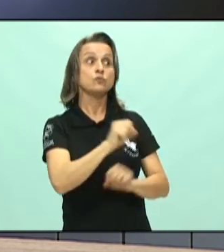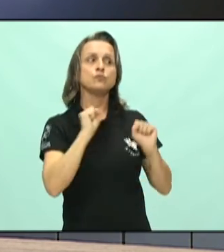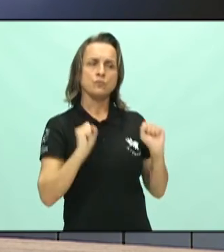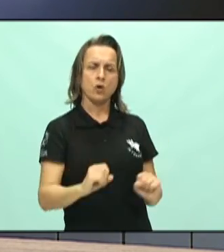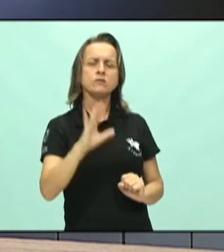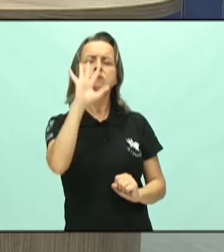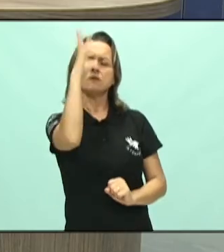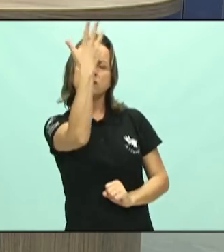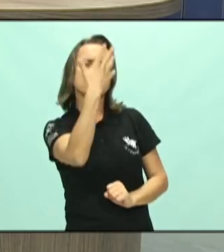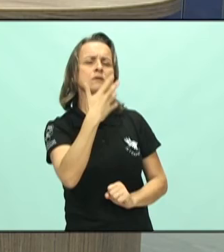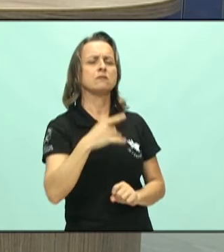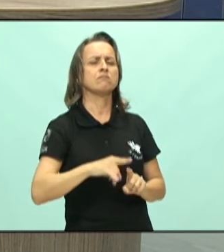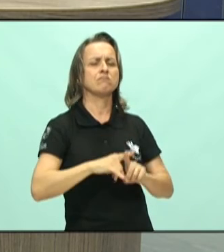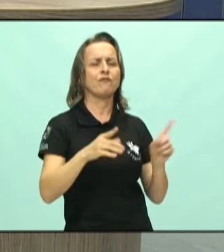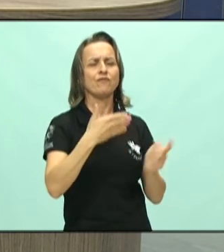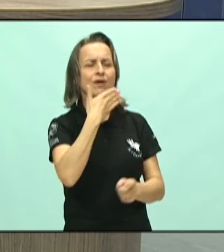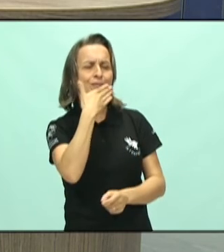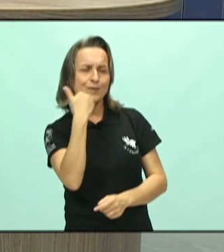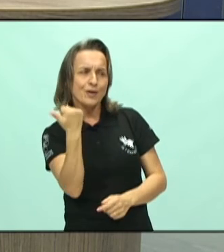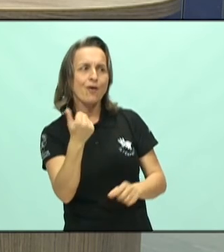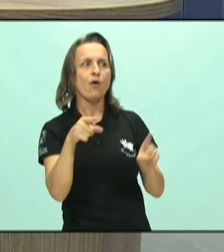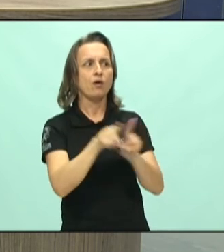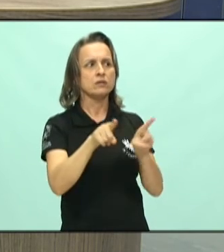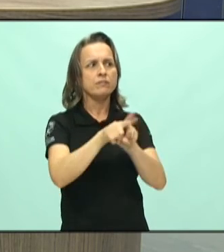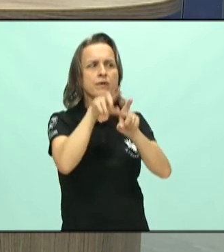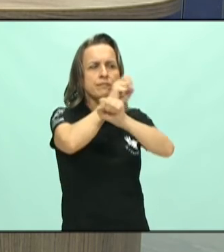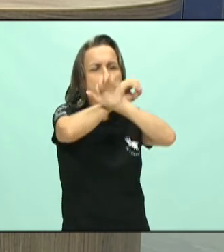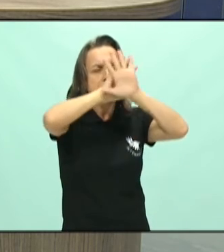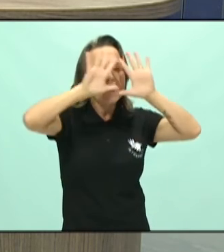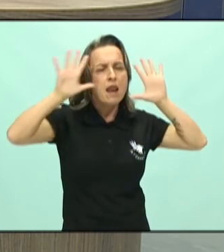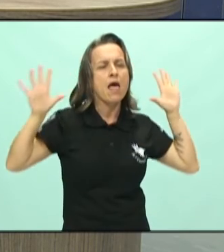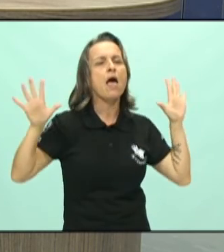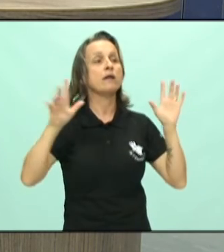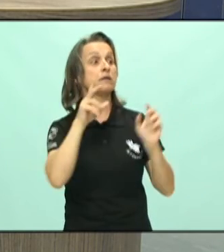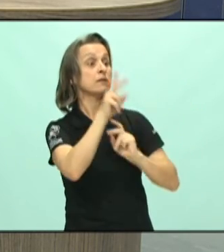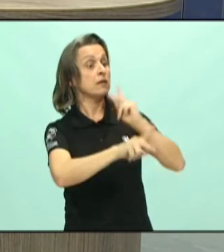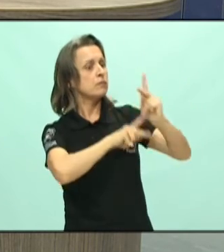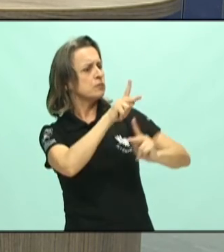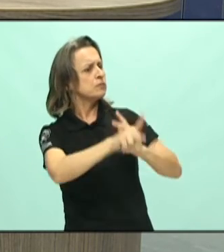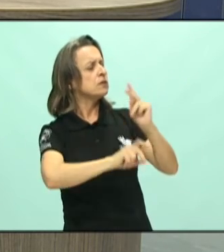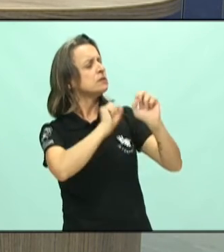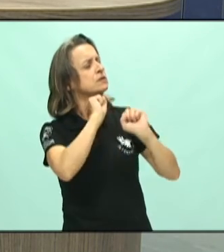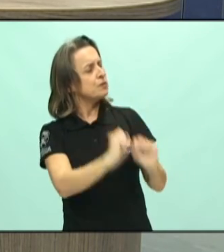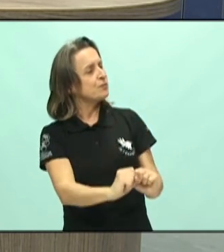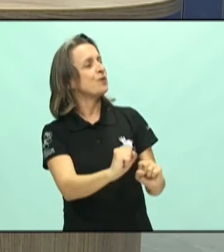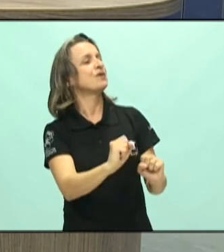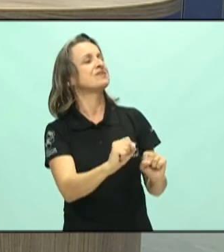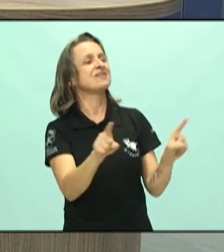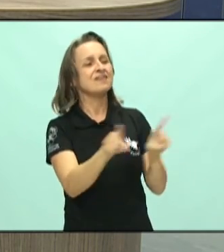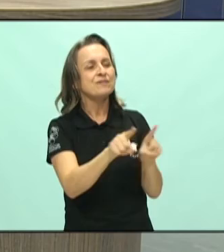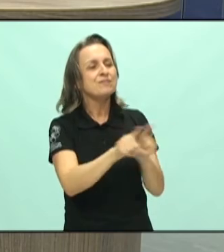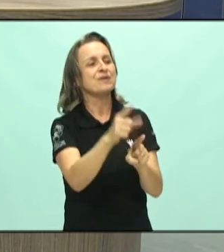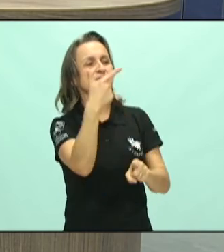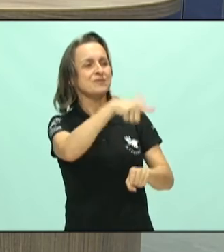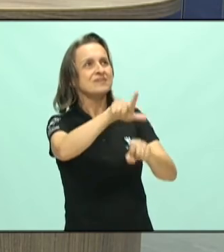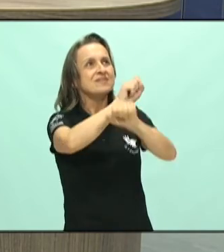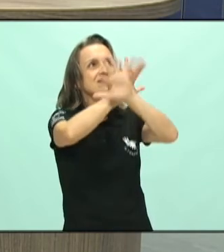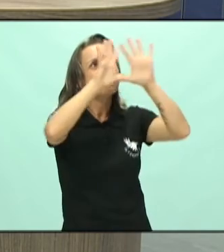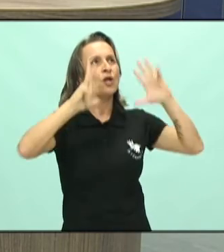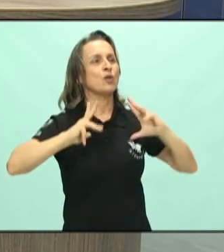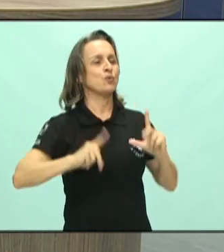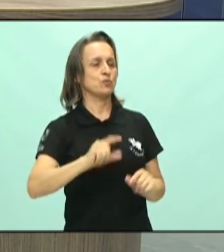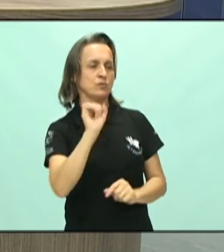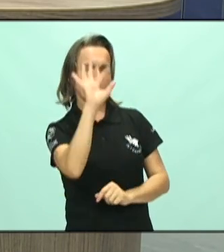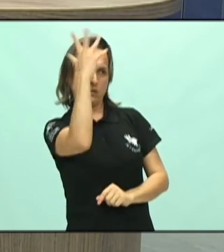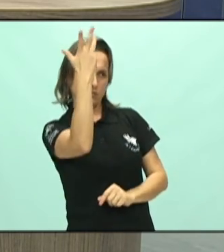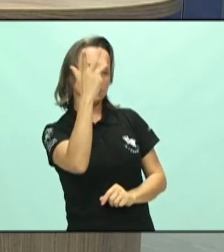se tornar cada vez mais transparente e que a população possa ser esclarecida a respeito do que está